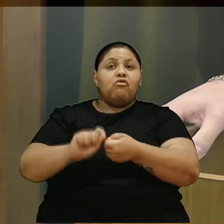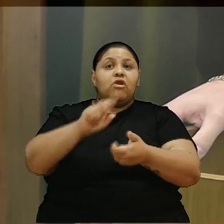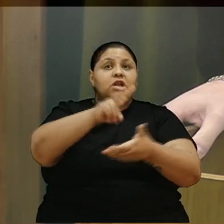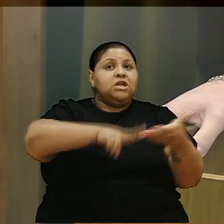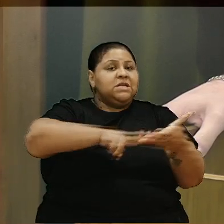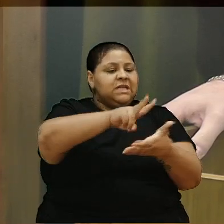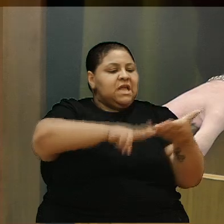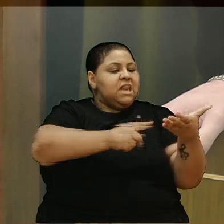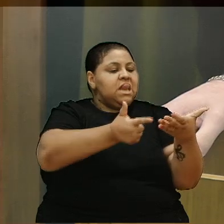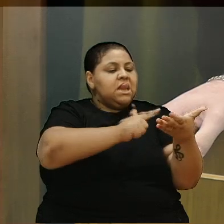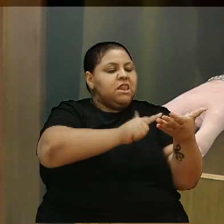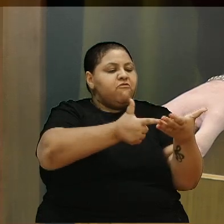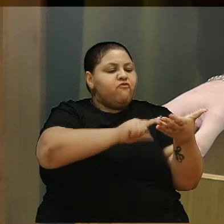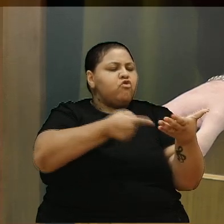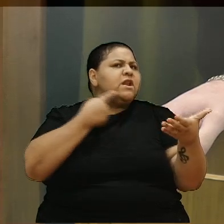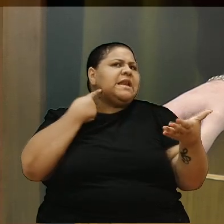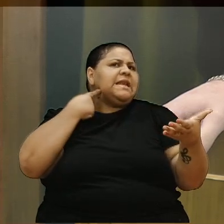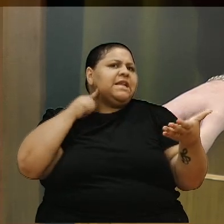livro lixo.